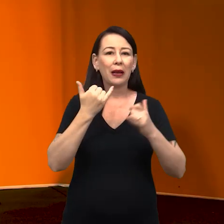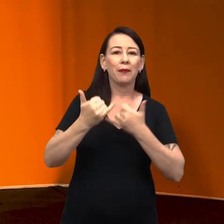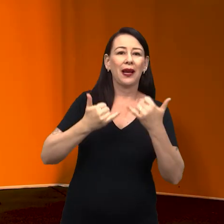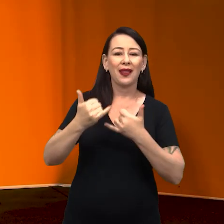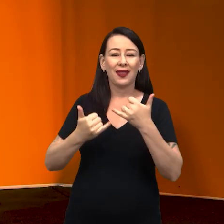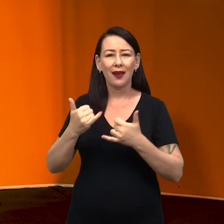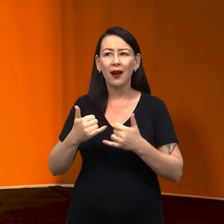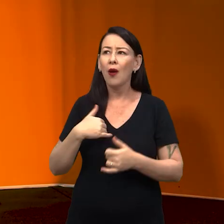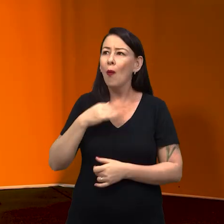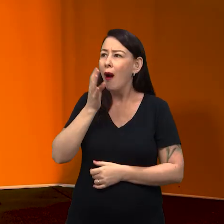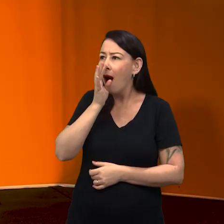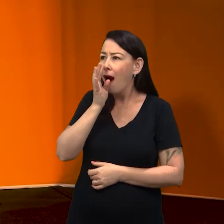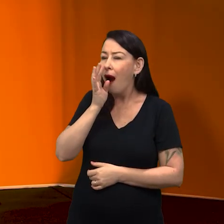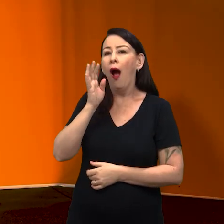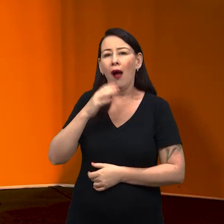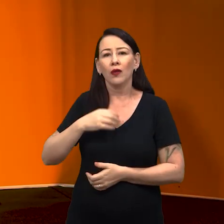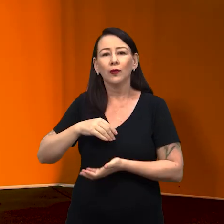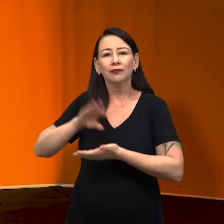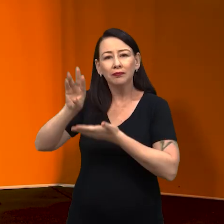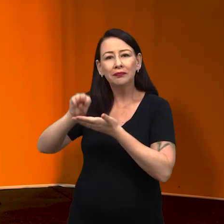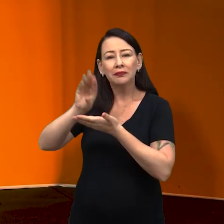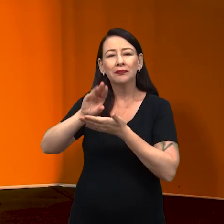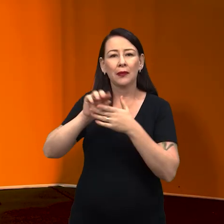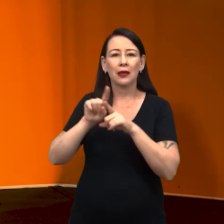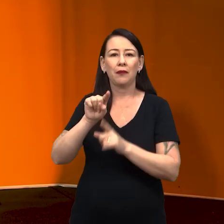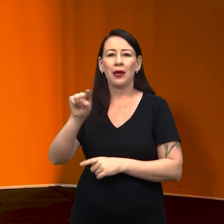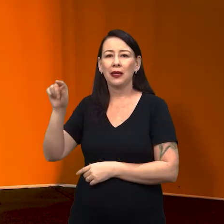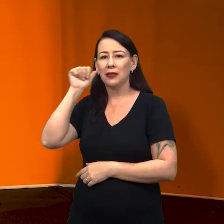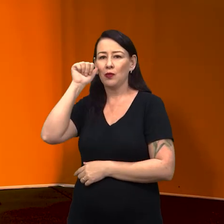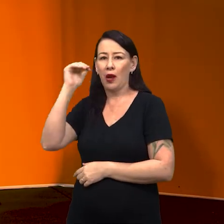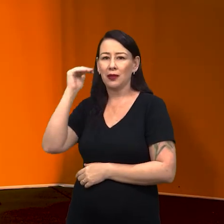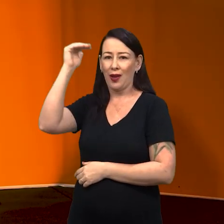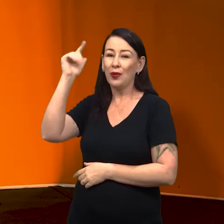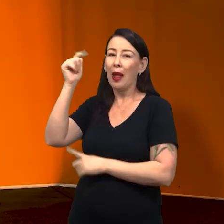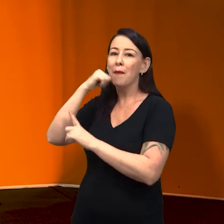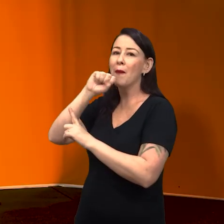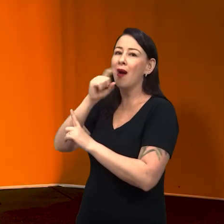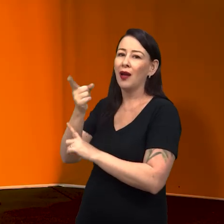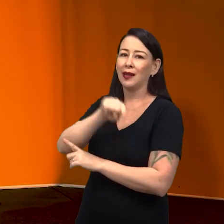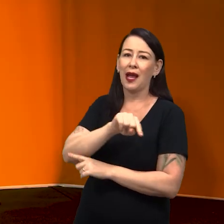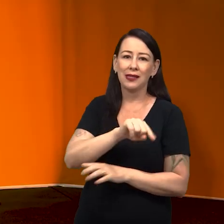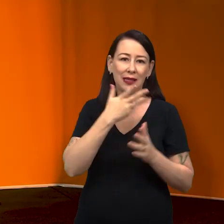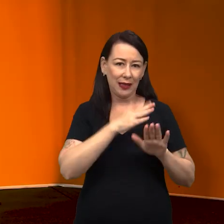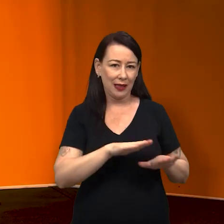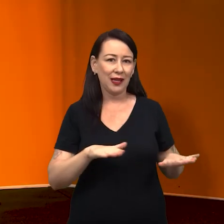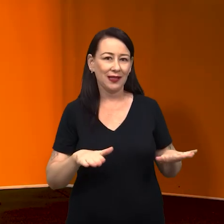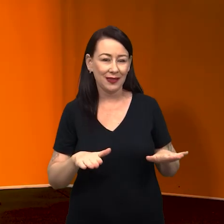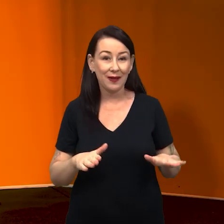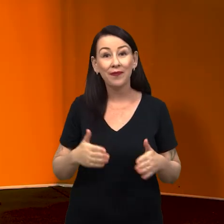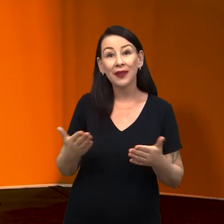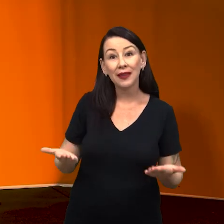a registrar também o repertório dessas mulheres. Esse livro é um livro que traz a música da infância